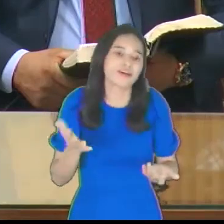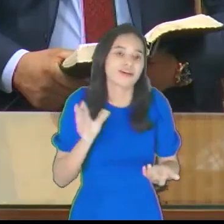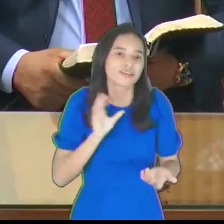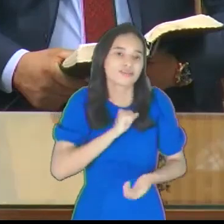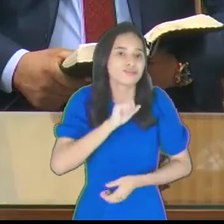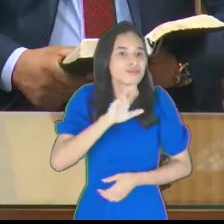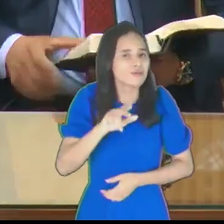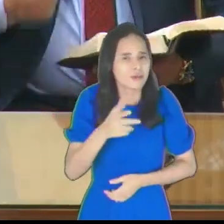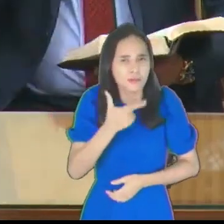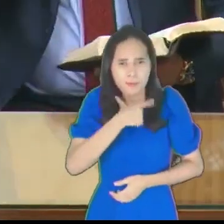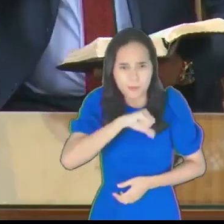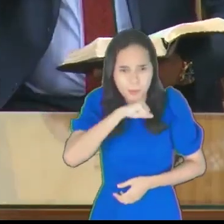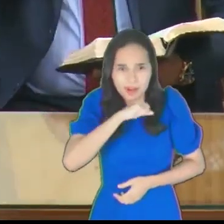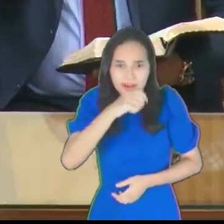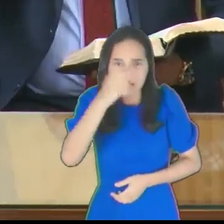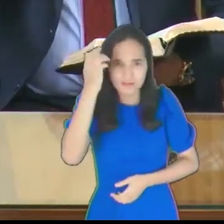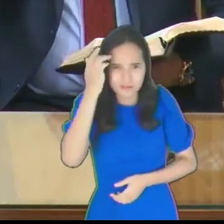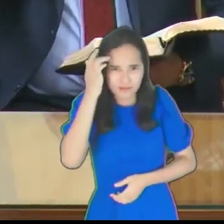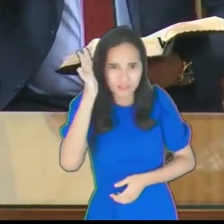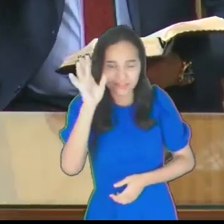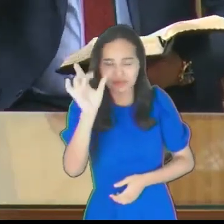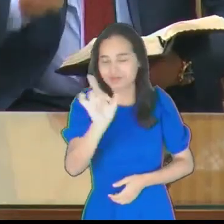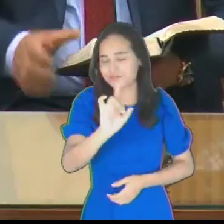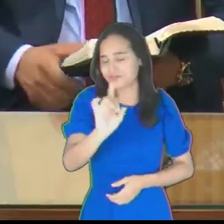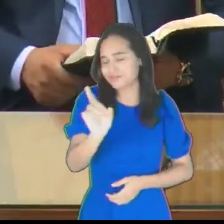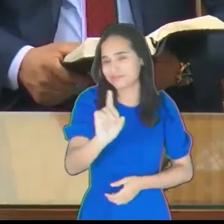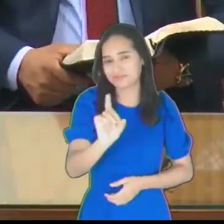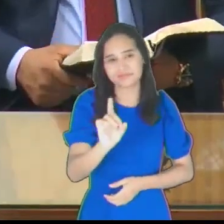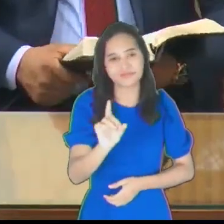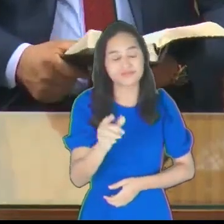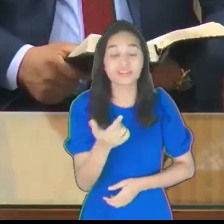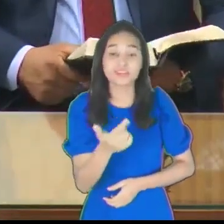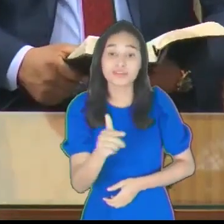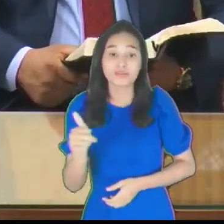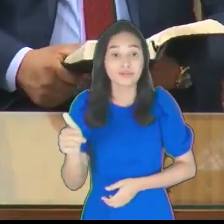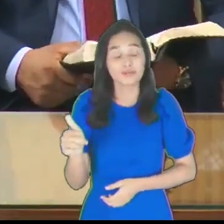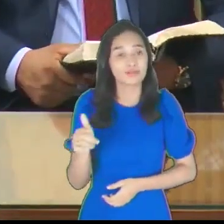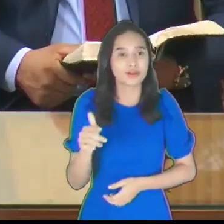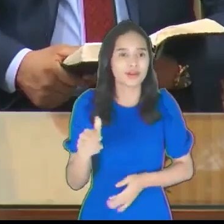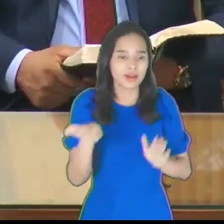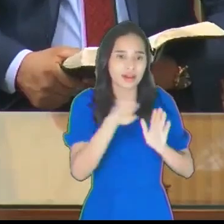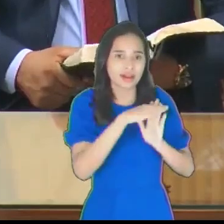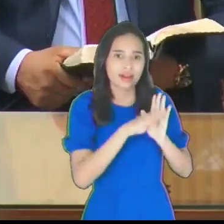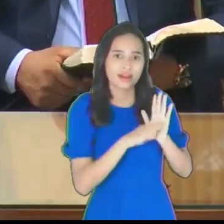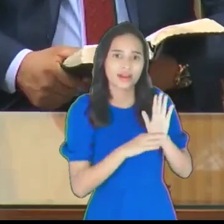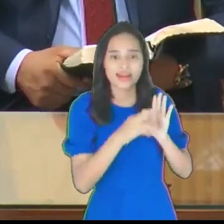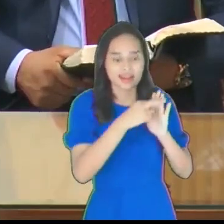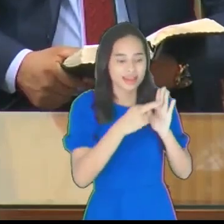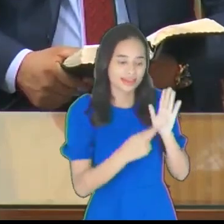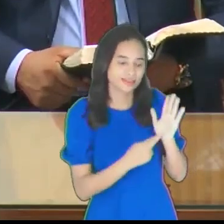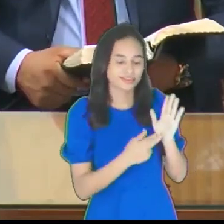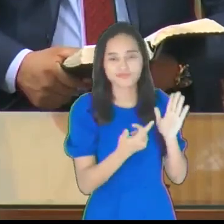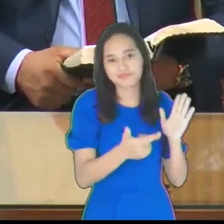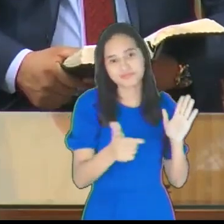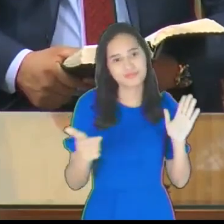ser pai. Não se tem uma fórmula, não se tem